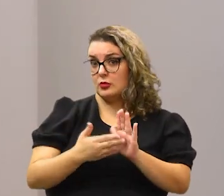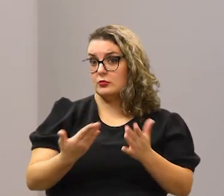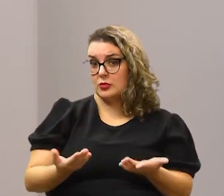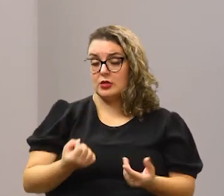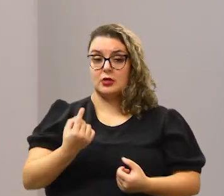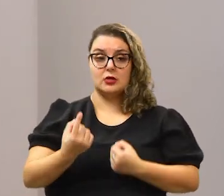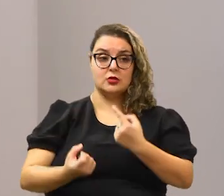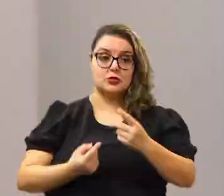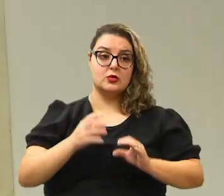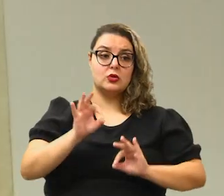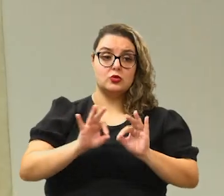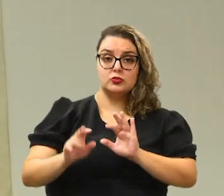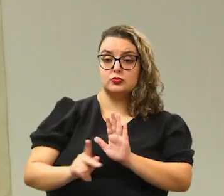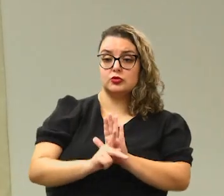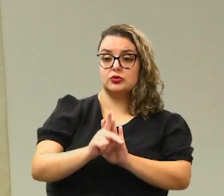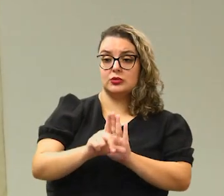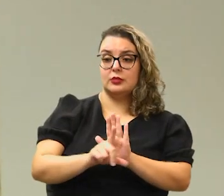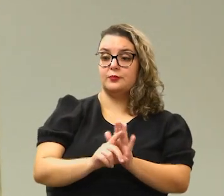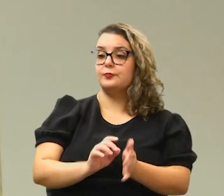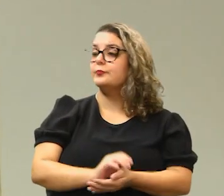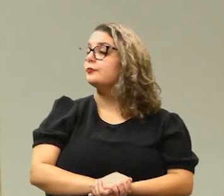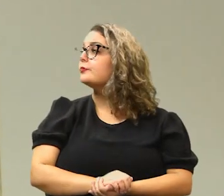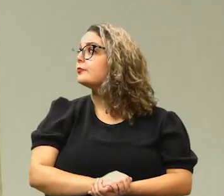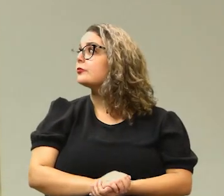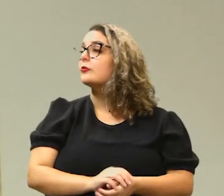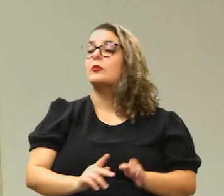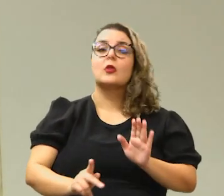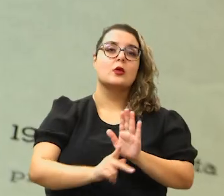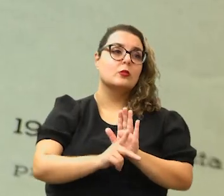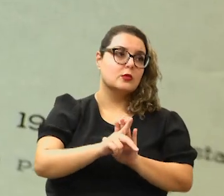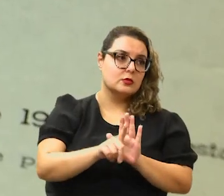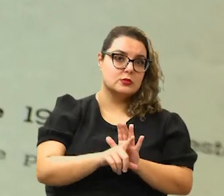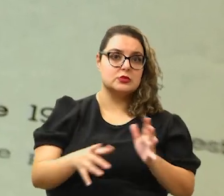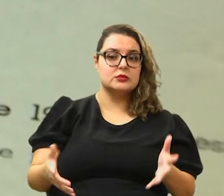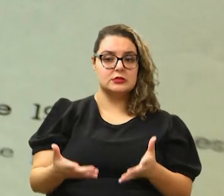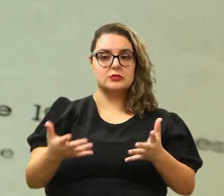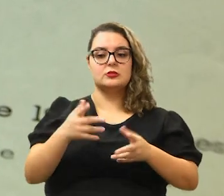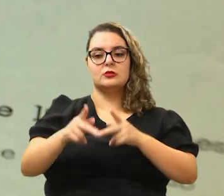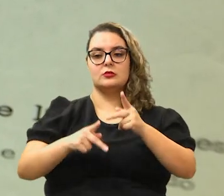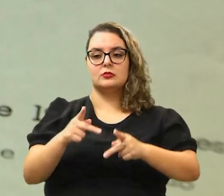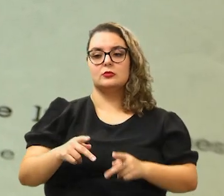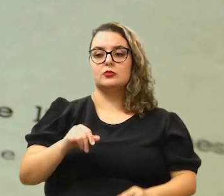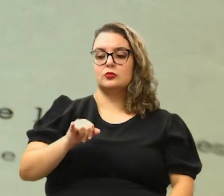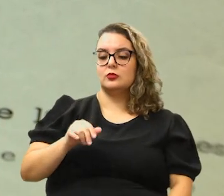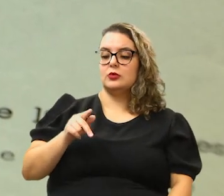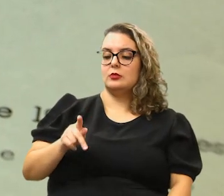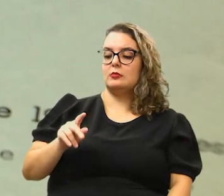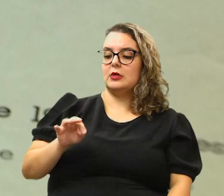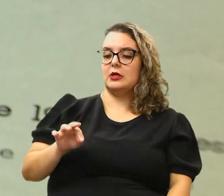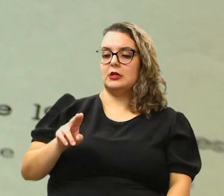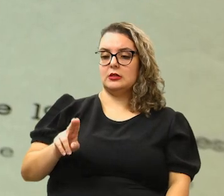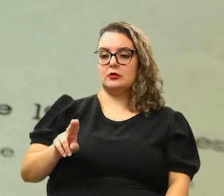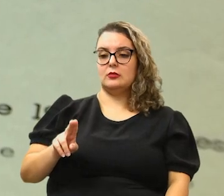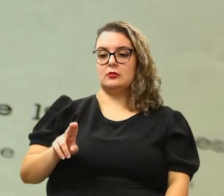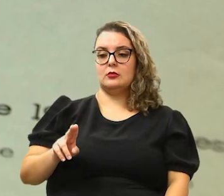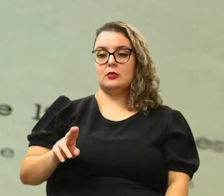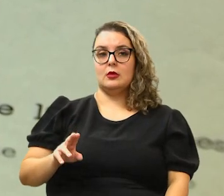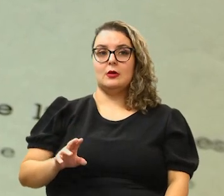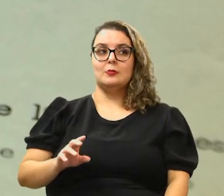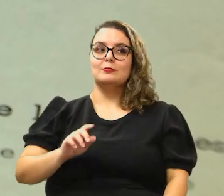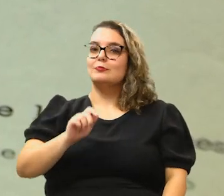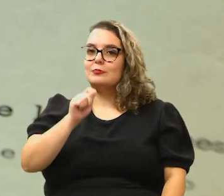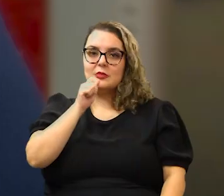algum projeto de lei. Um projeto de lei de iniciativa popular a respeito do IPTU. Só que ela não chegou a